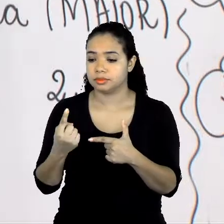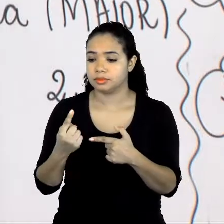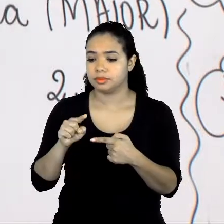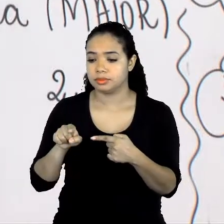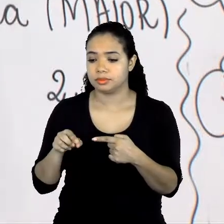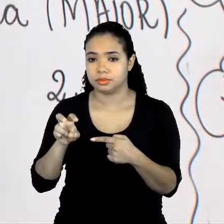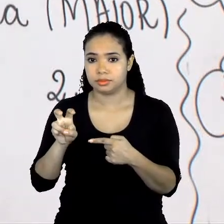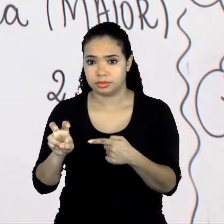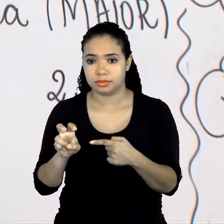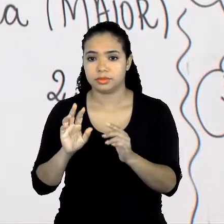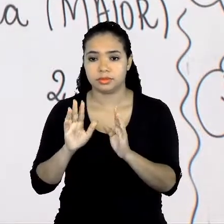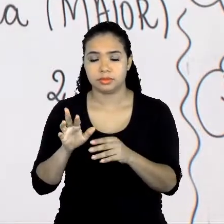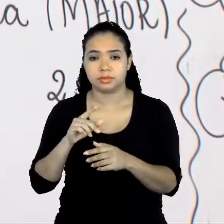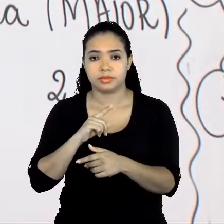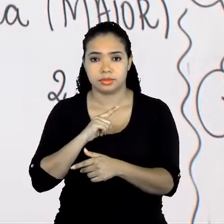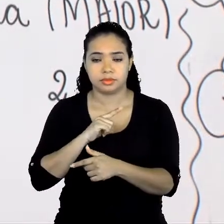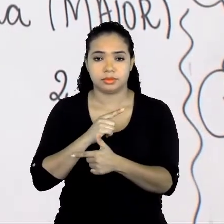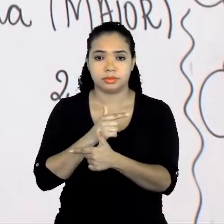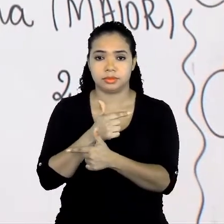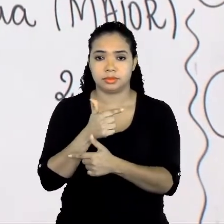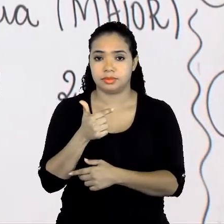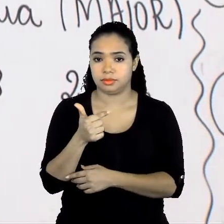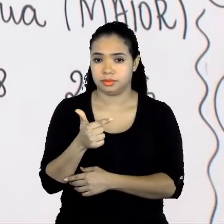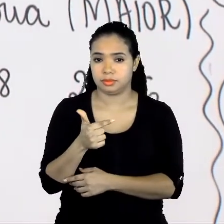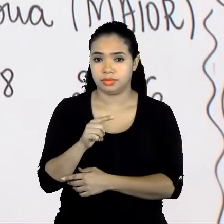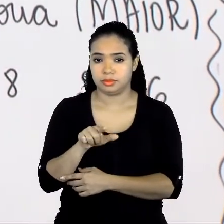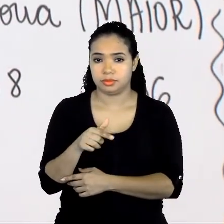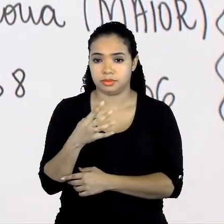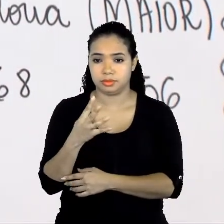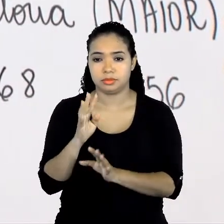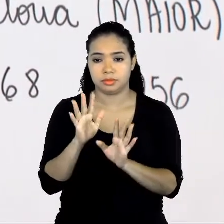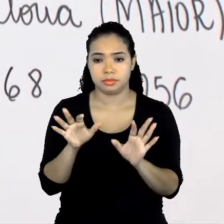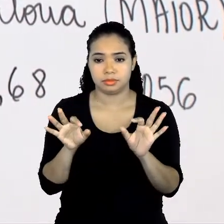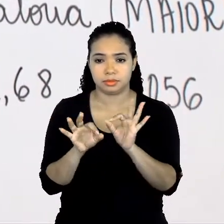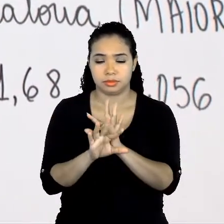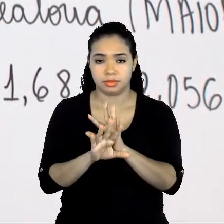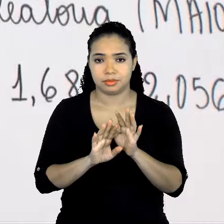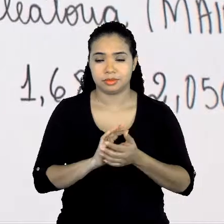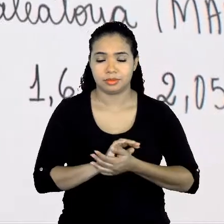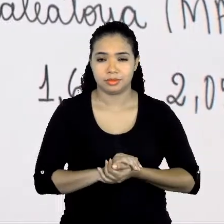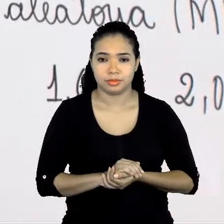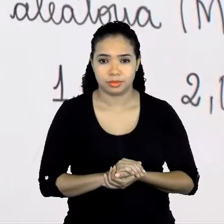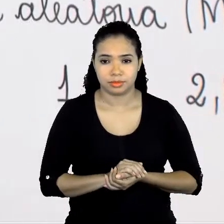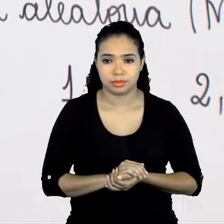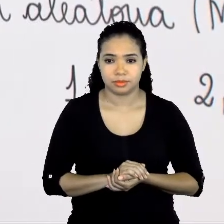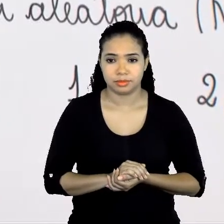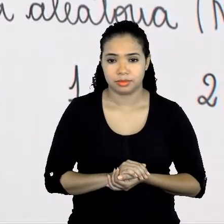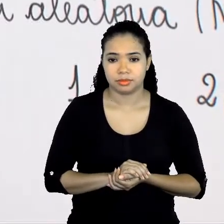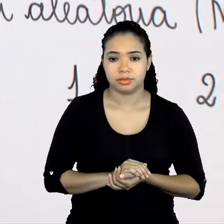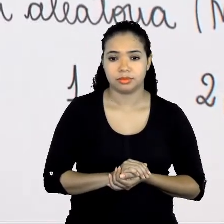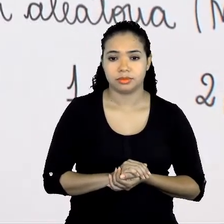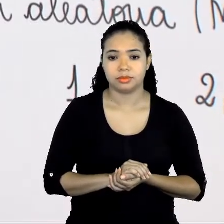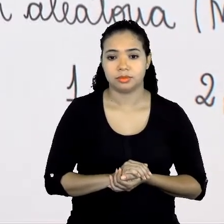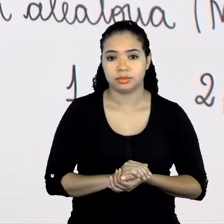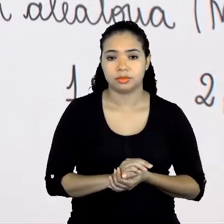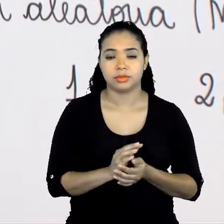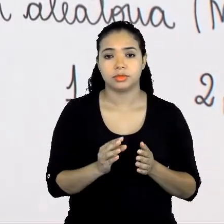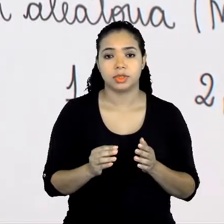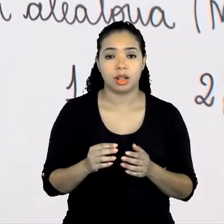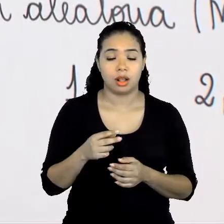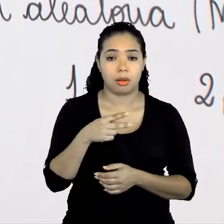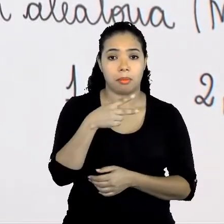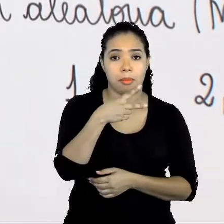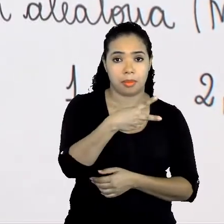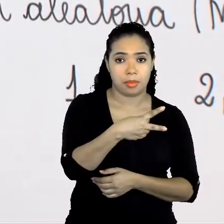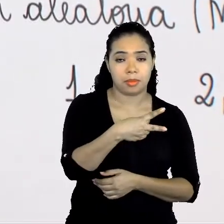E aqui eu já tenho 2 inteiros e 4 décimos. É para colocar de maior